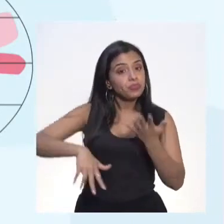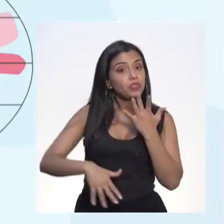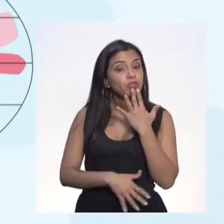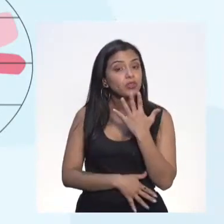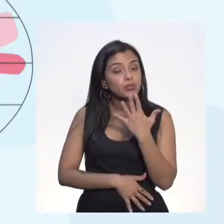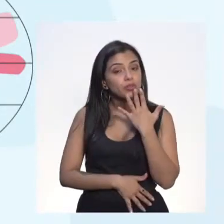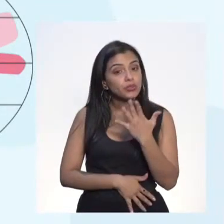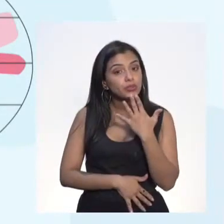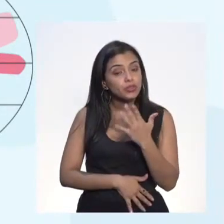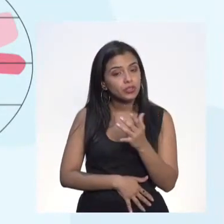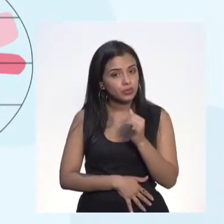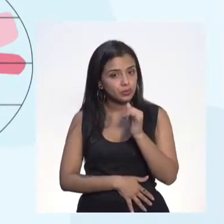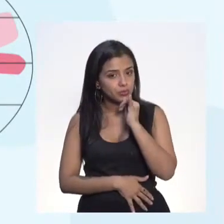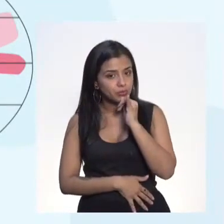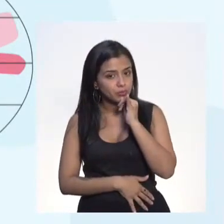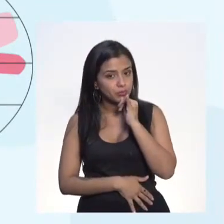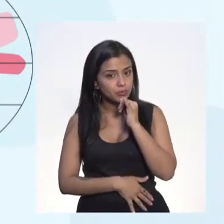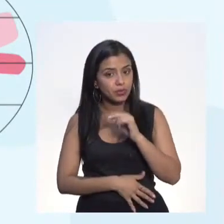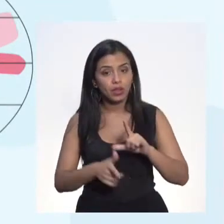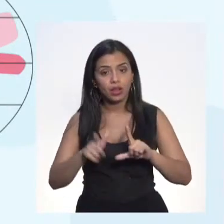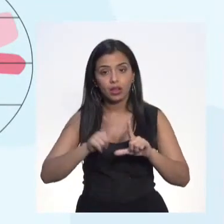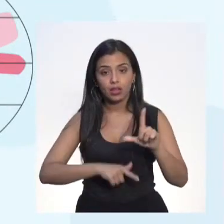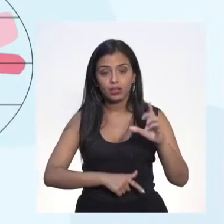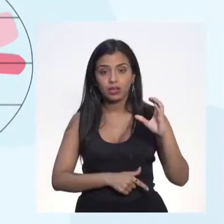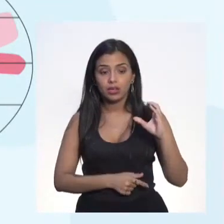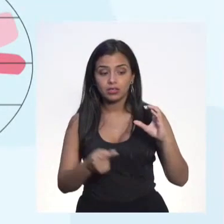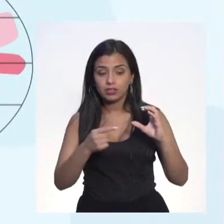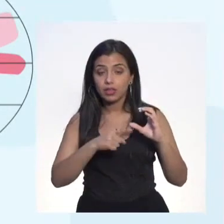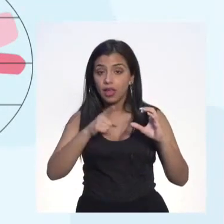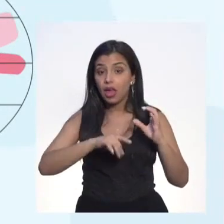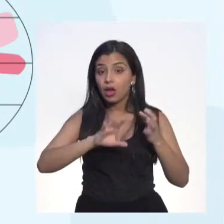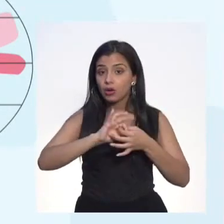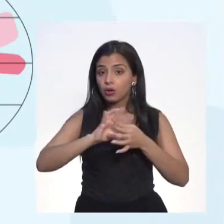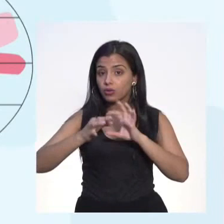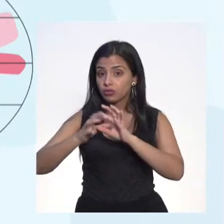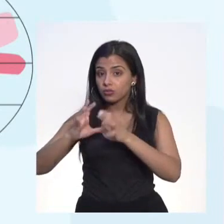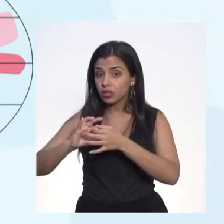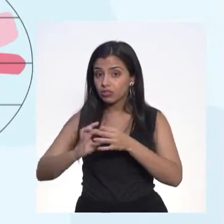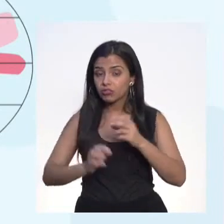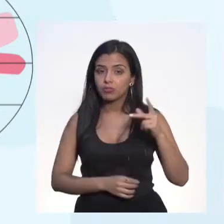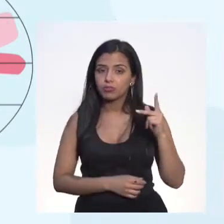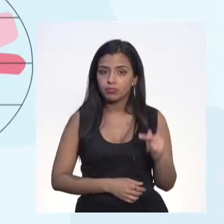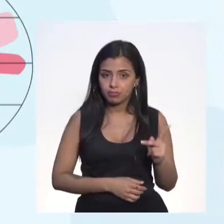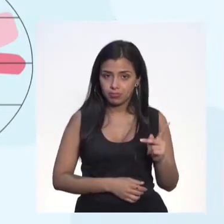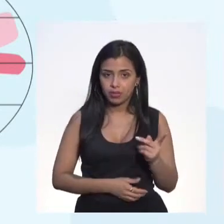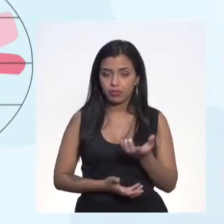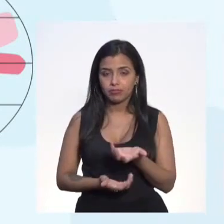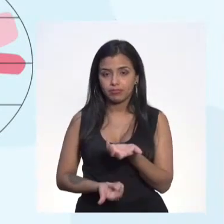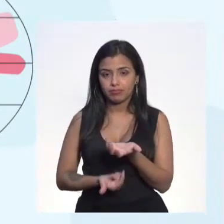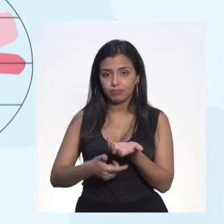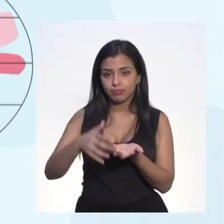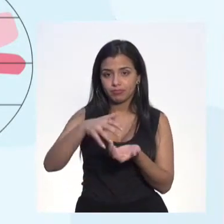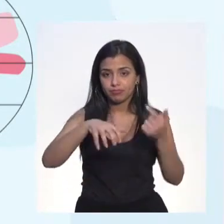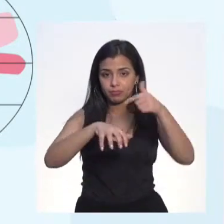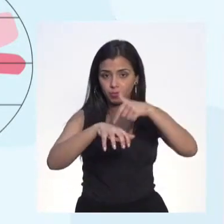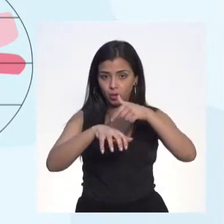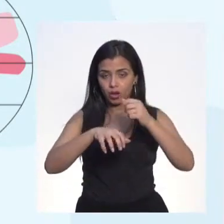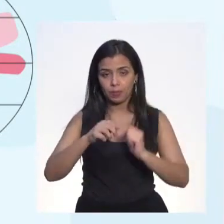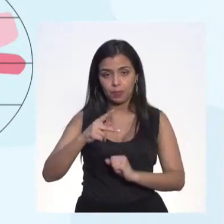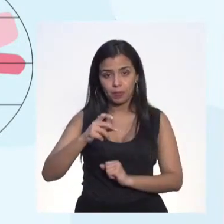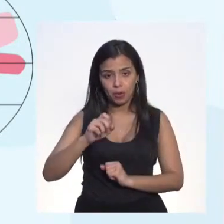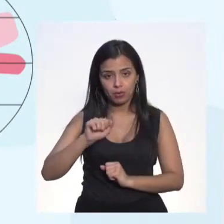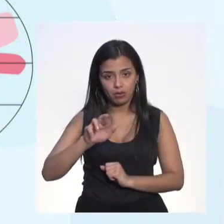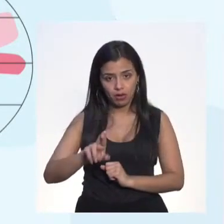exemplo, que o C significa continente, tá? E o P, polar. Tá? Então é uma massa continental polar,